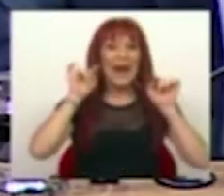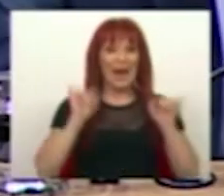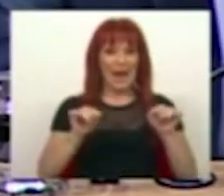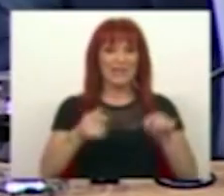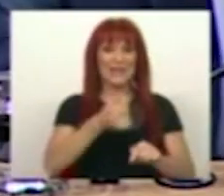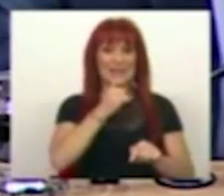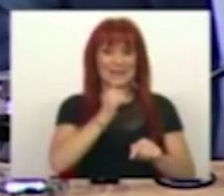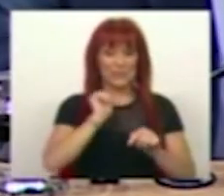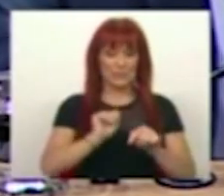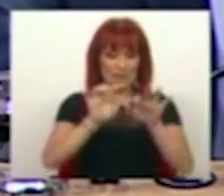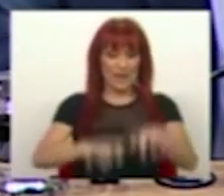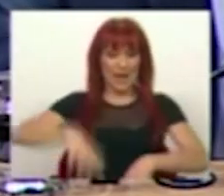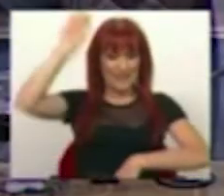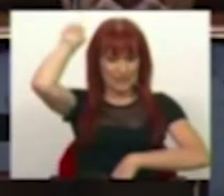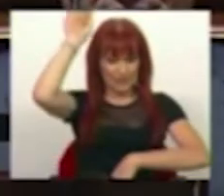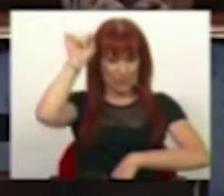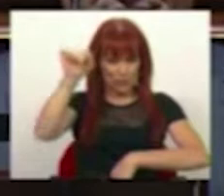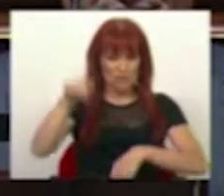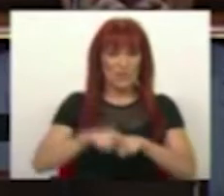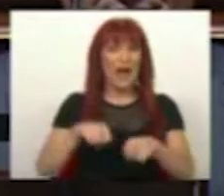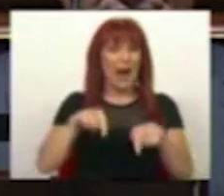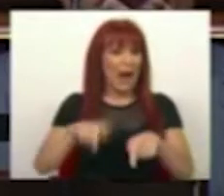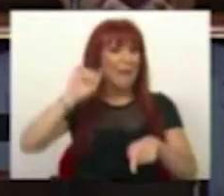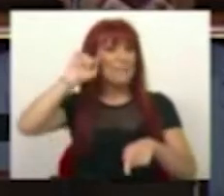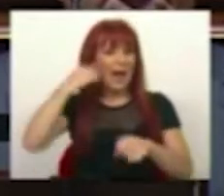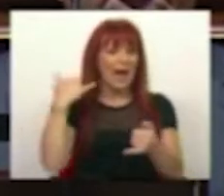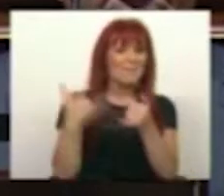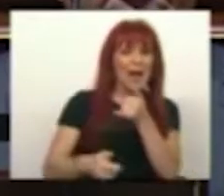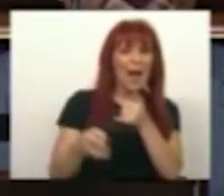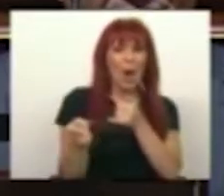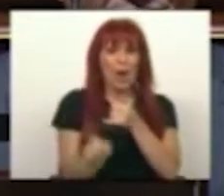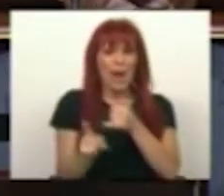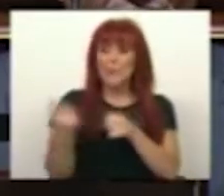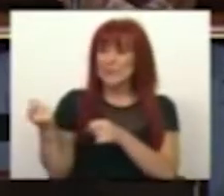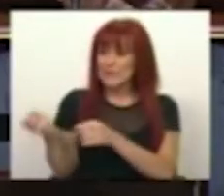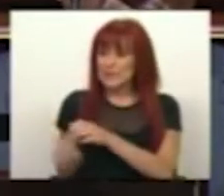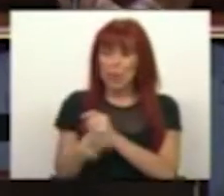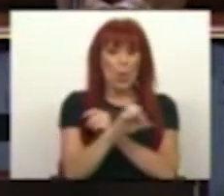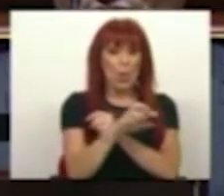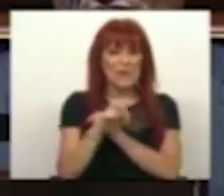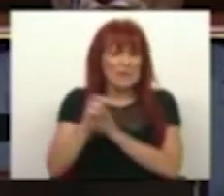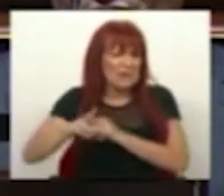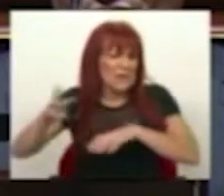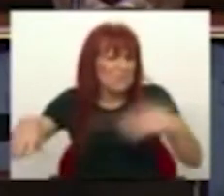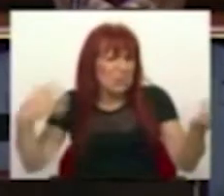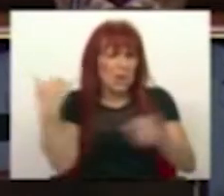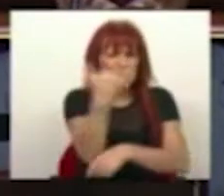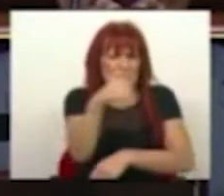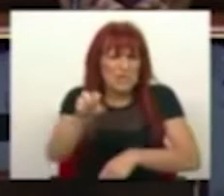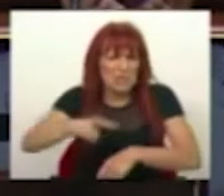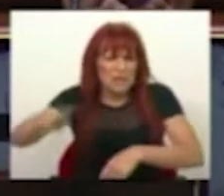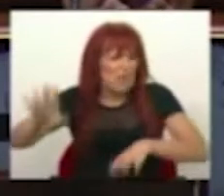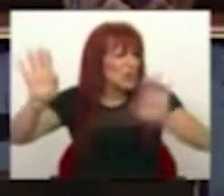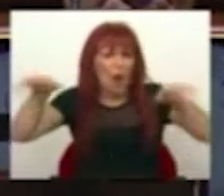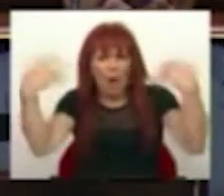Esta deliberação da Assembleia da República ponha ou não em perigo a utilização de 83 milhões ou 200 milhões,